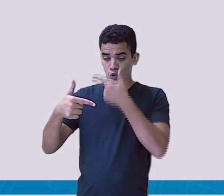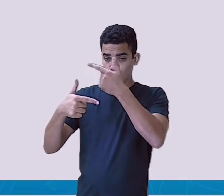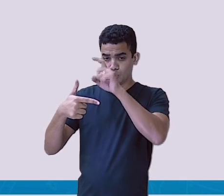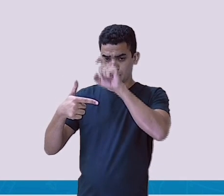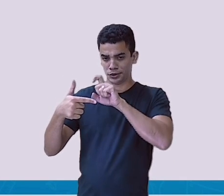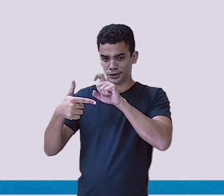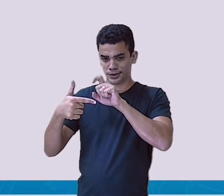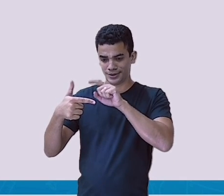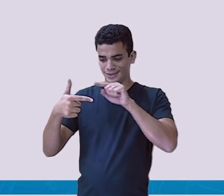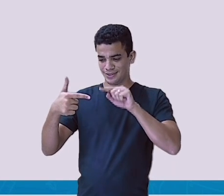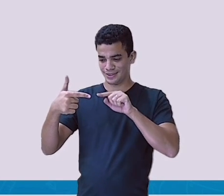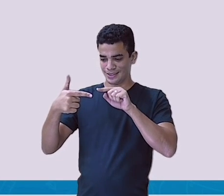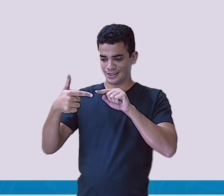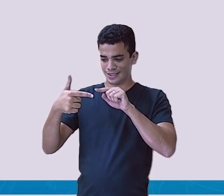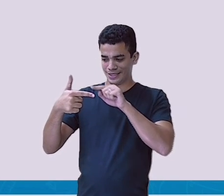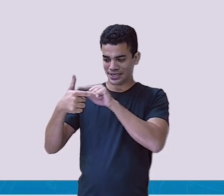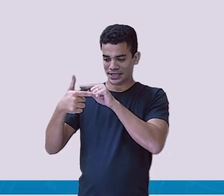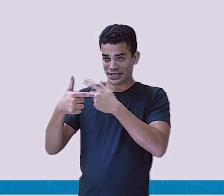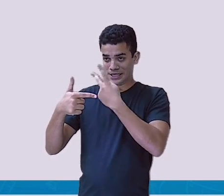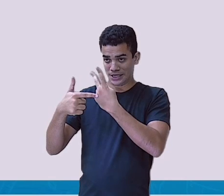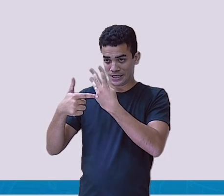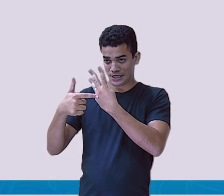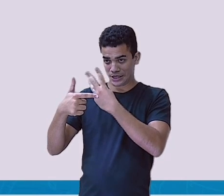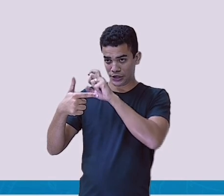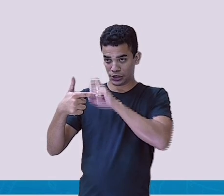mais 30 é igual a 180.